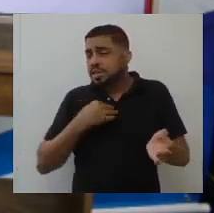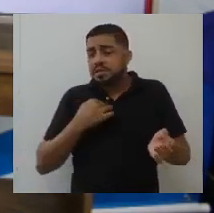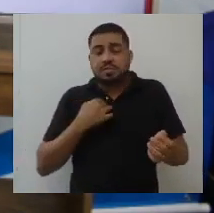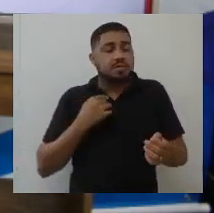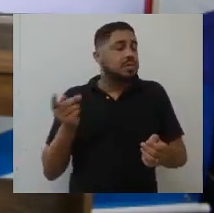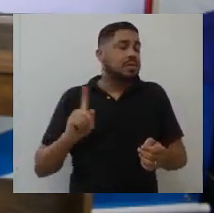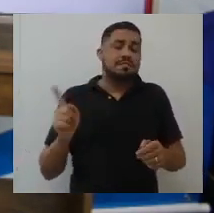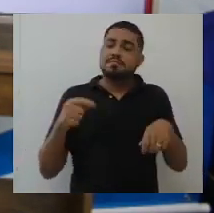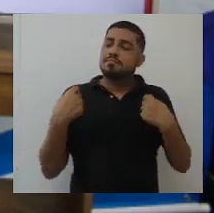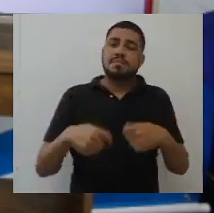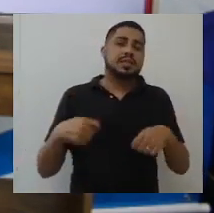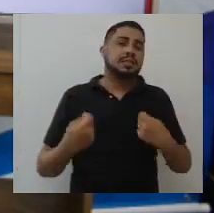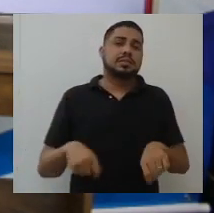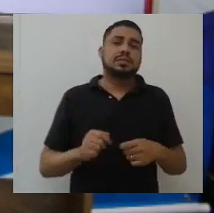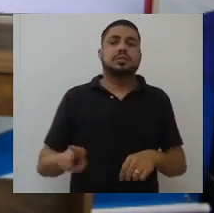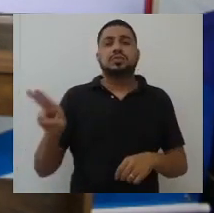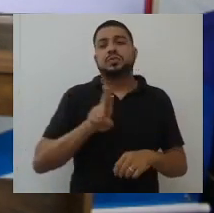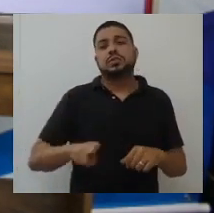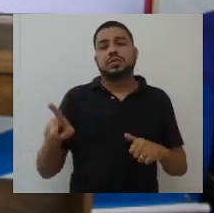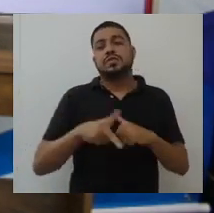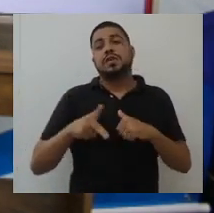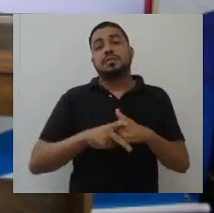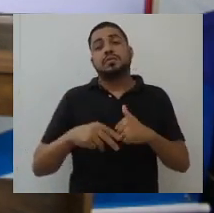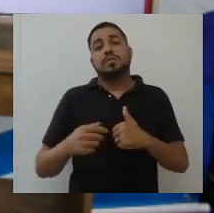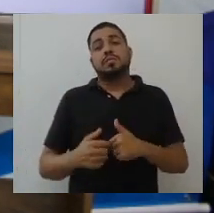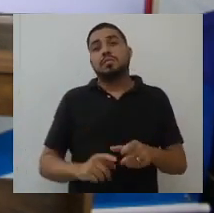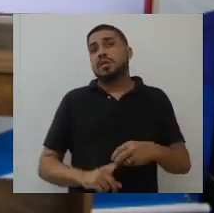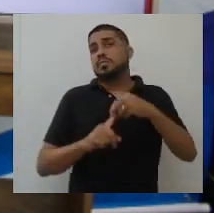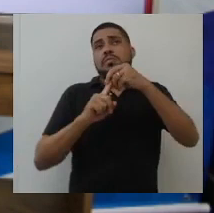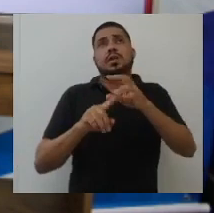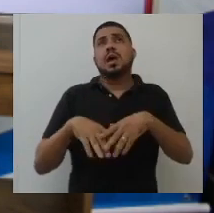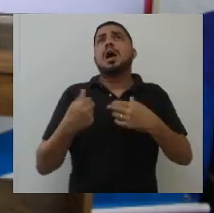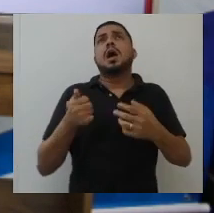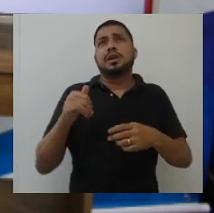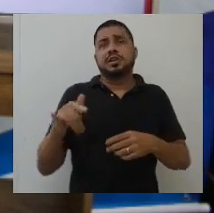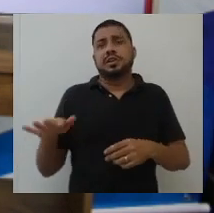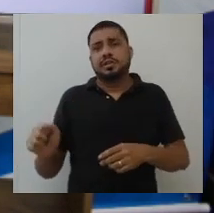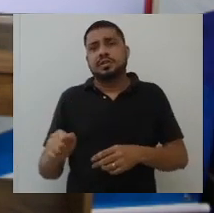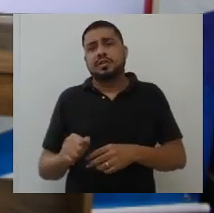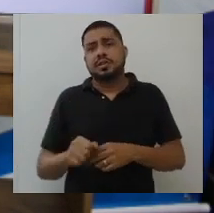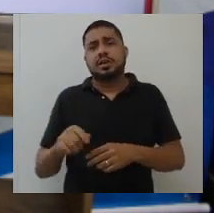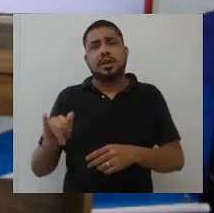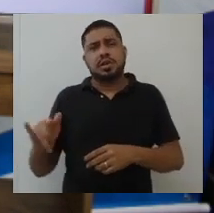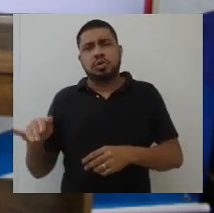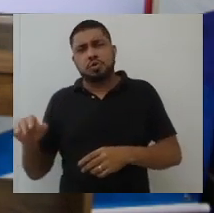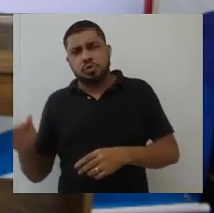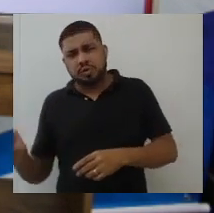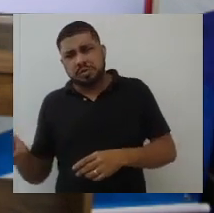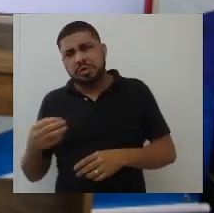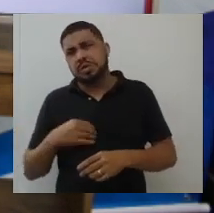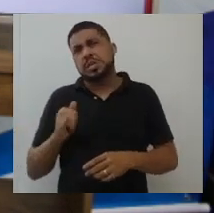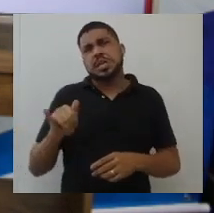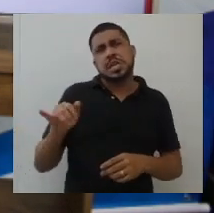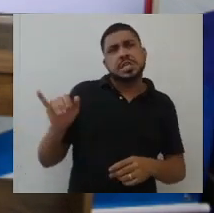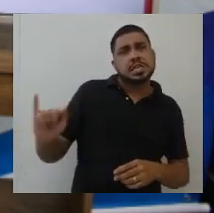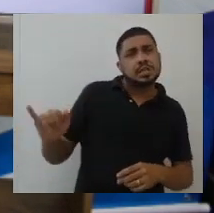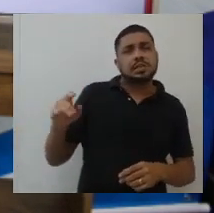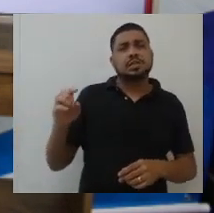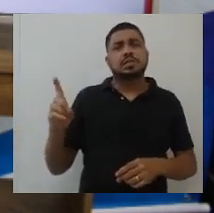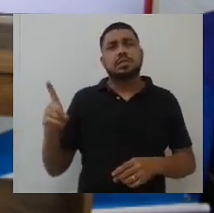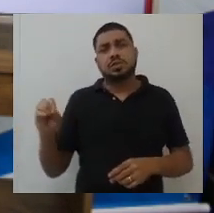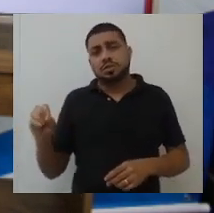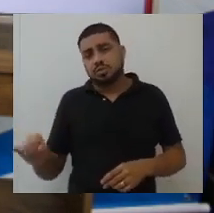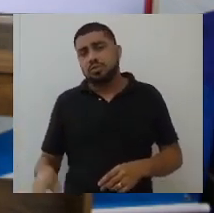preciso necessariamente utilizar o verbo principal para responder. Eu não preciso dizer, yes, I work. Eu posso dizer yes, I do e já soluciona